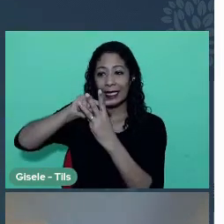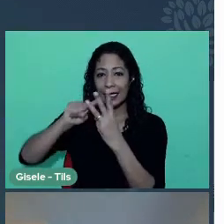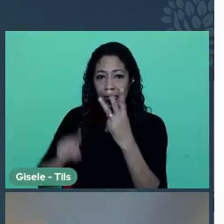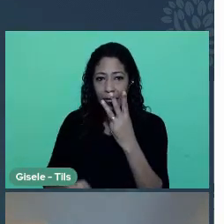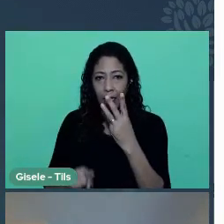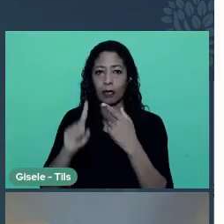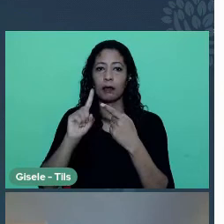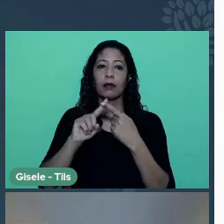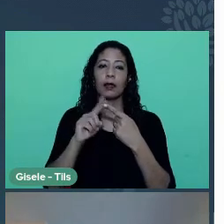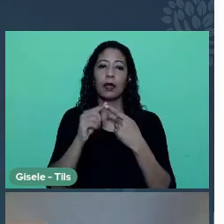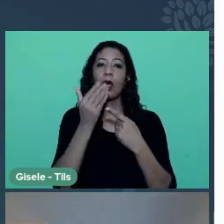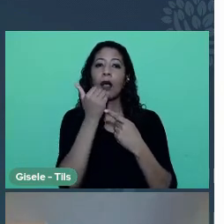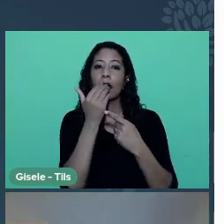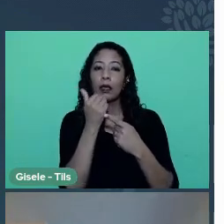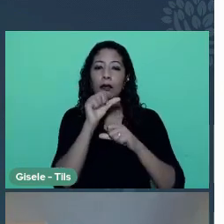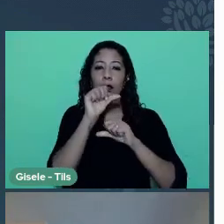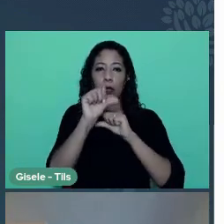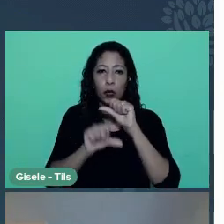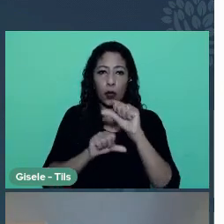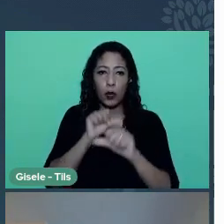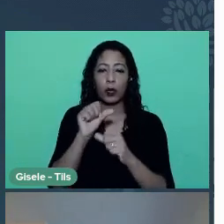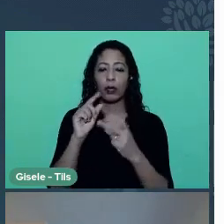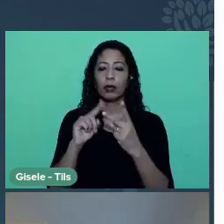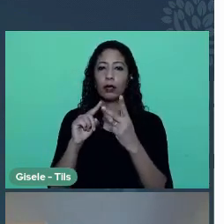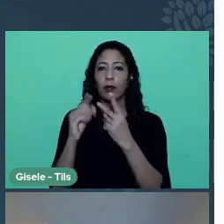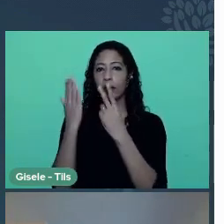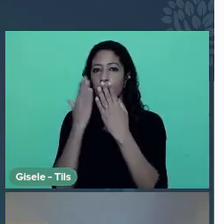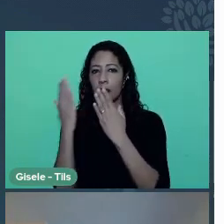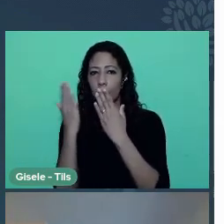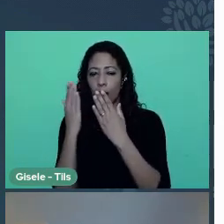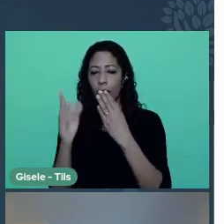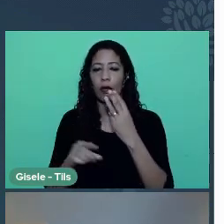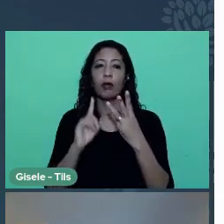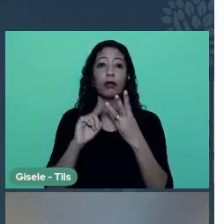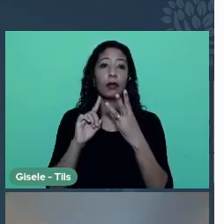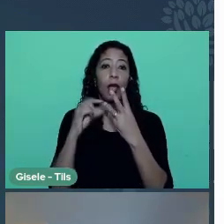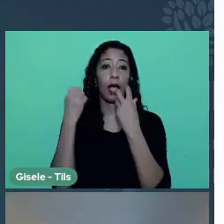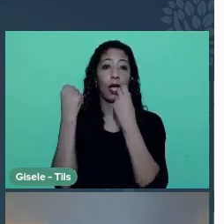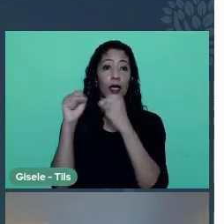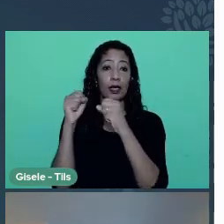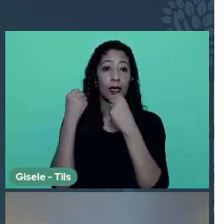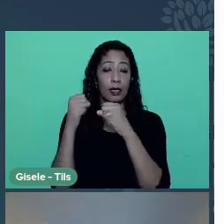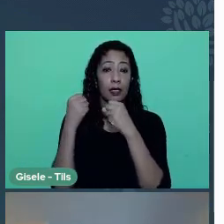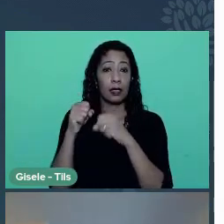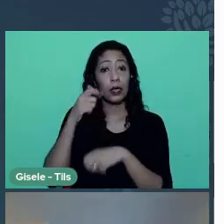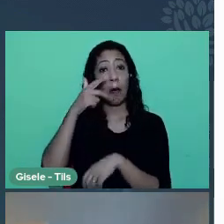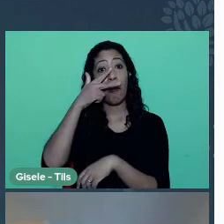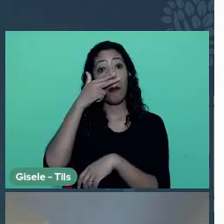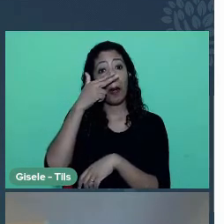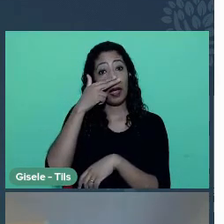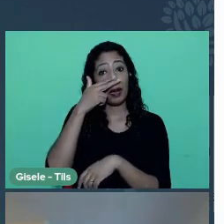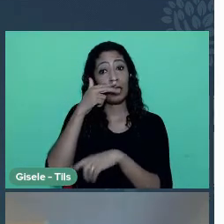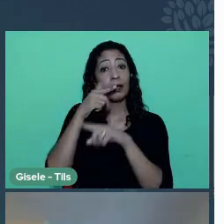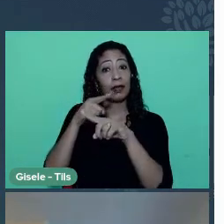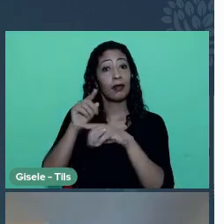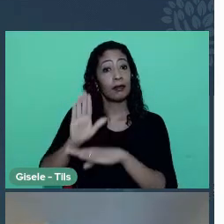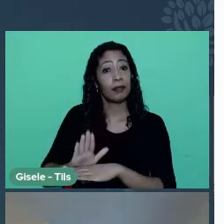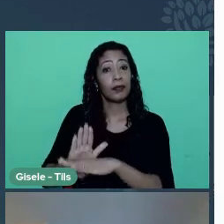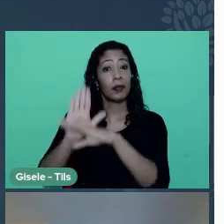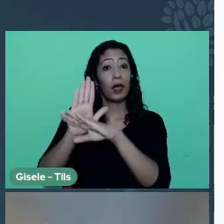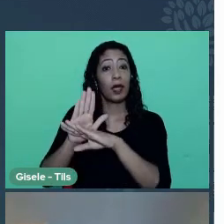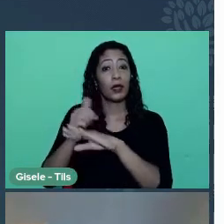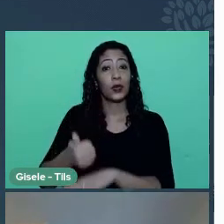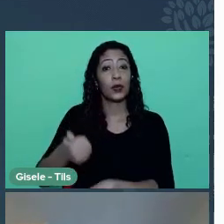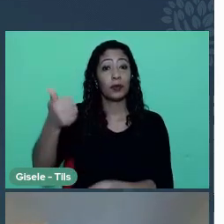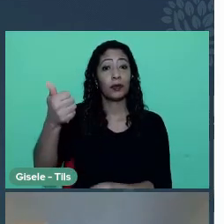a reeducação alimentar, mais a psicologia, mais o exercício, parece ser uma abordagem bastante eficiente,